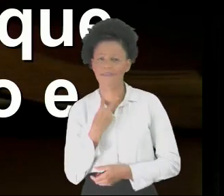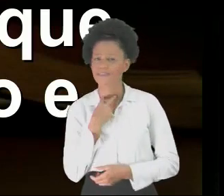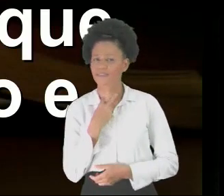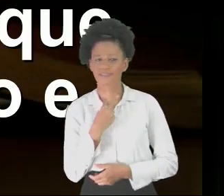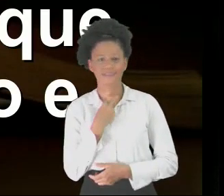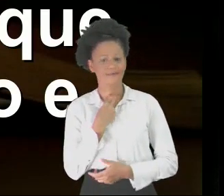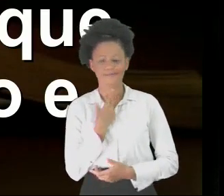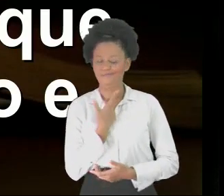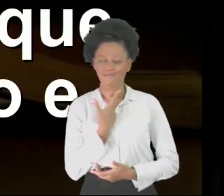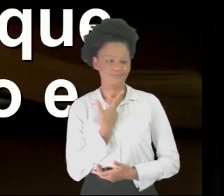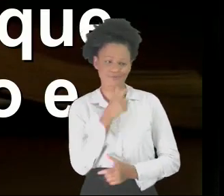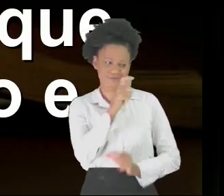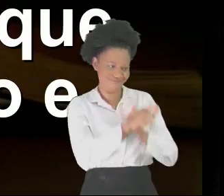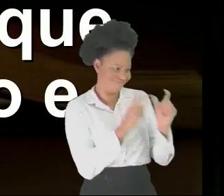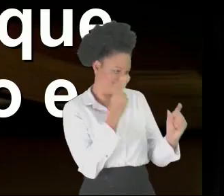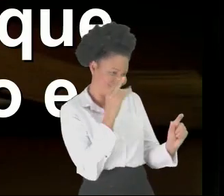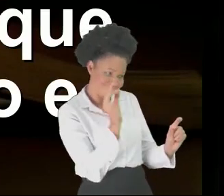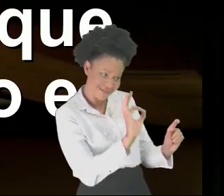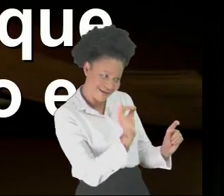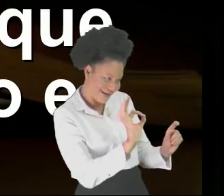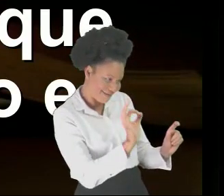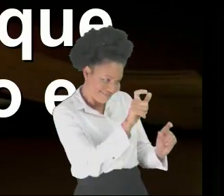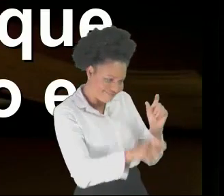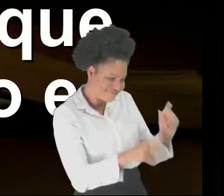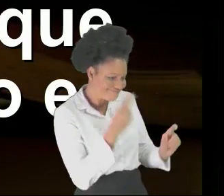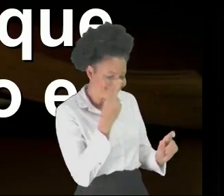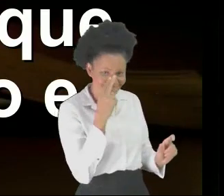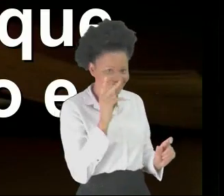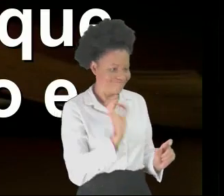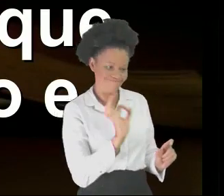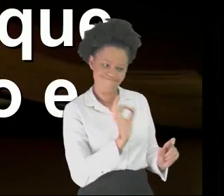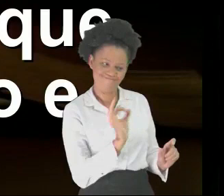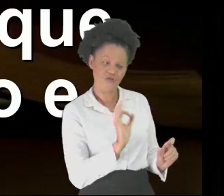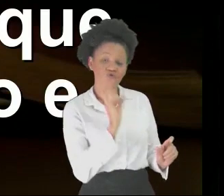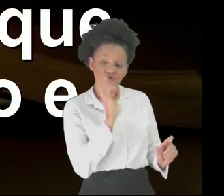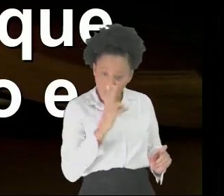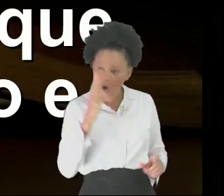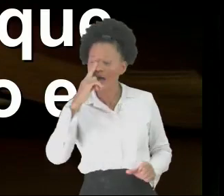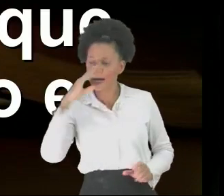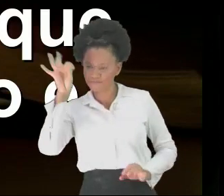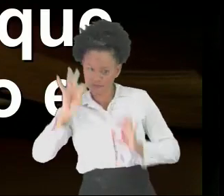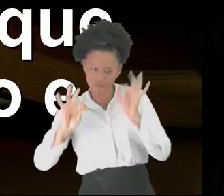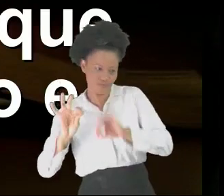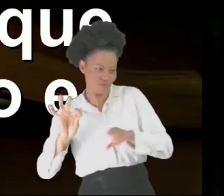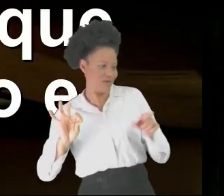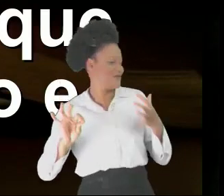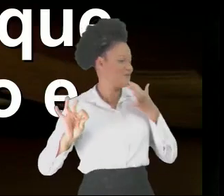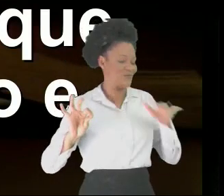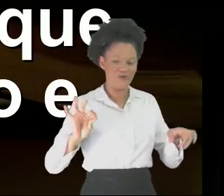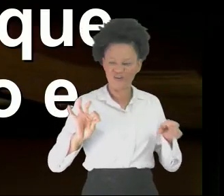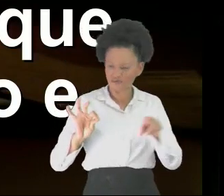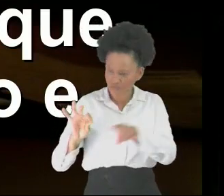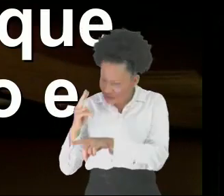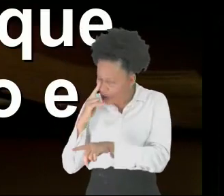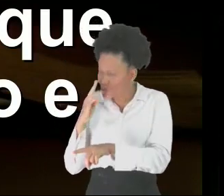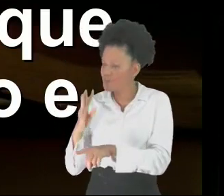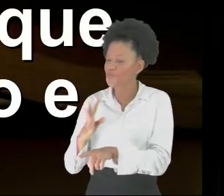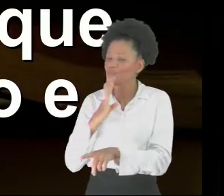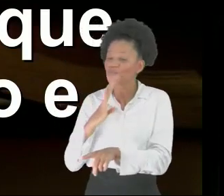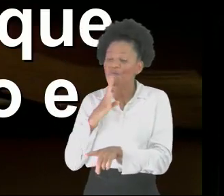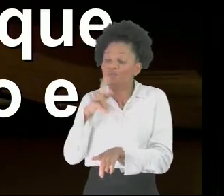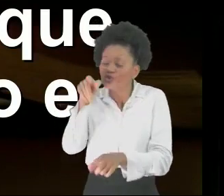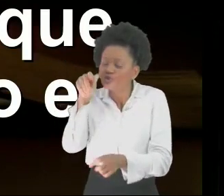não vê nem o conhece, mas vós o conheceis, porque